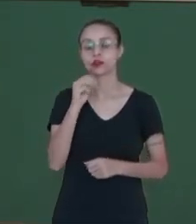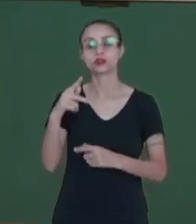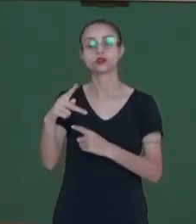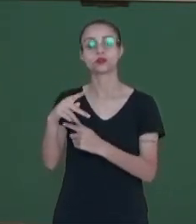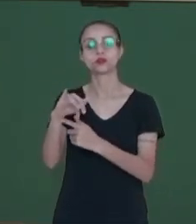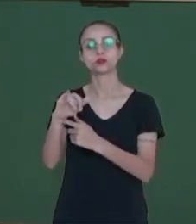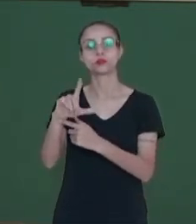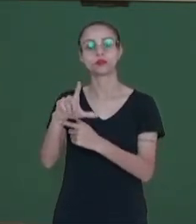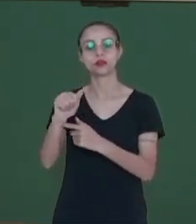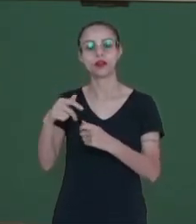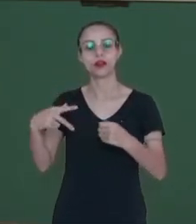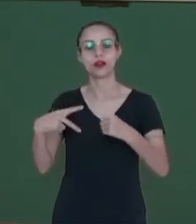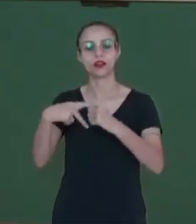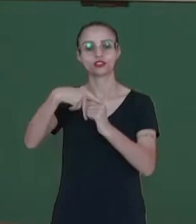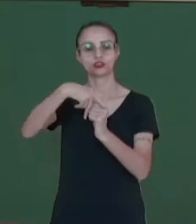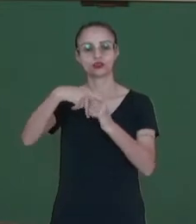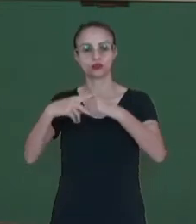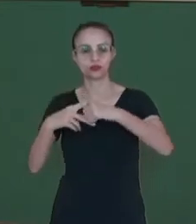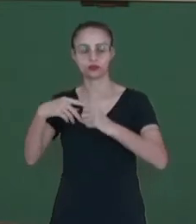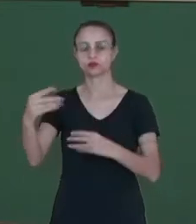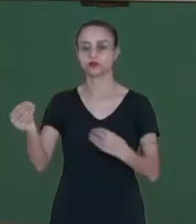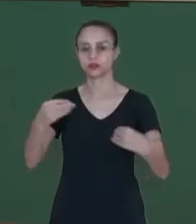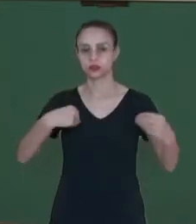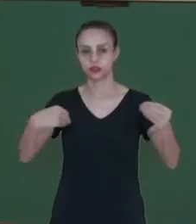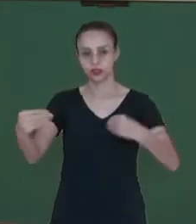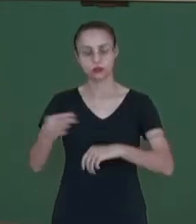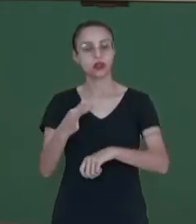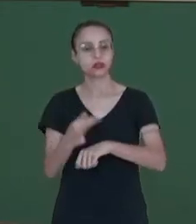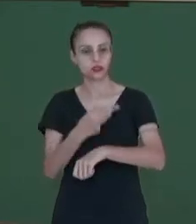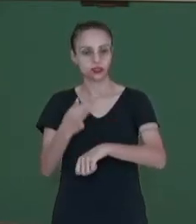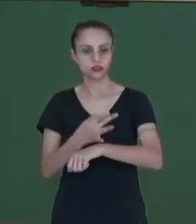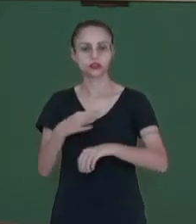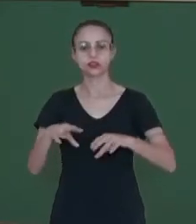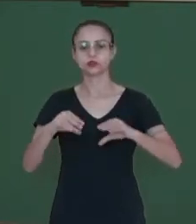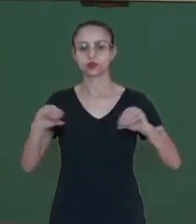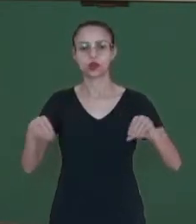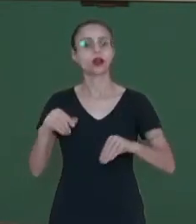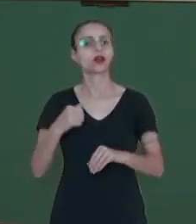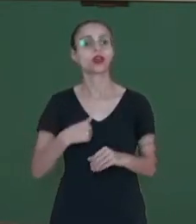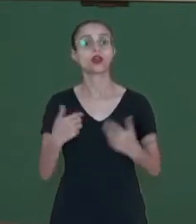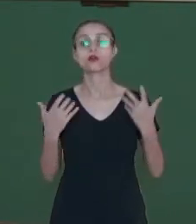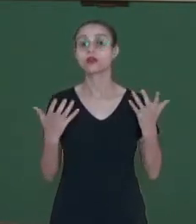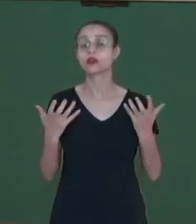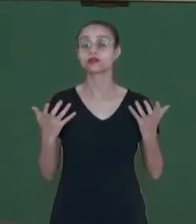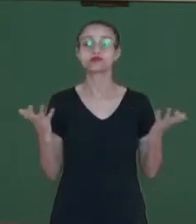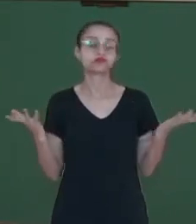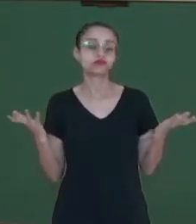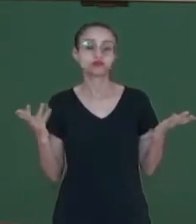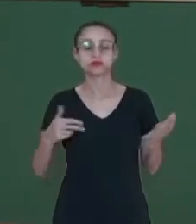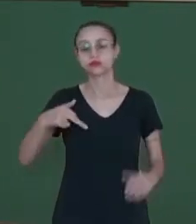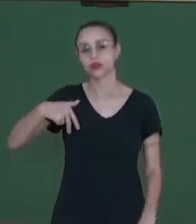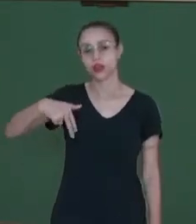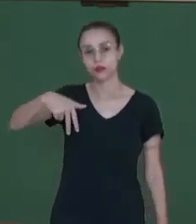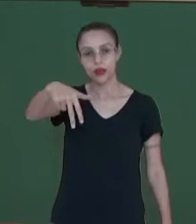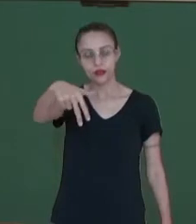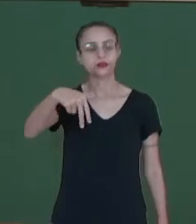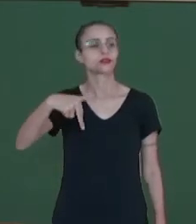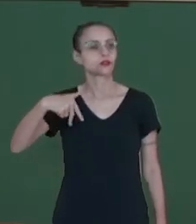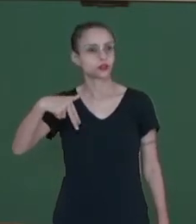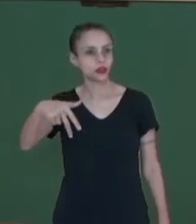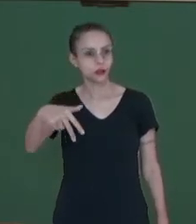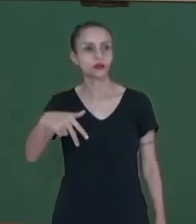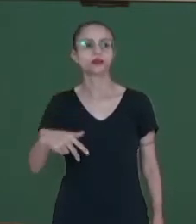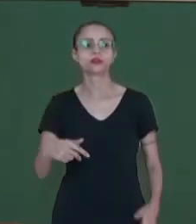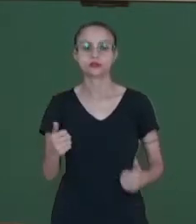O Pilates trabalha flexibilidade, trabalha resistência muscular. Ah, não, eu vou trabalhar uma caminhada. Então, a caminhada,